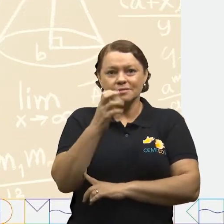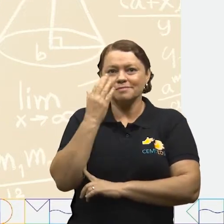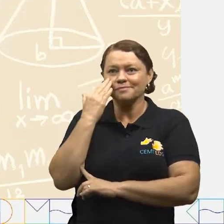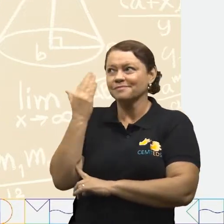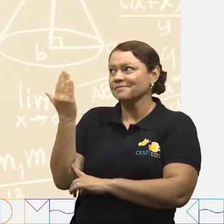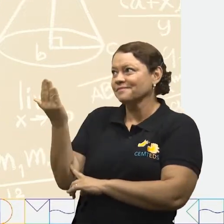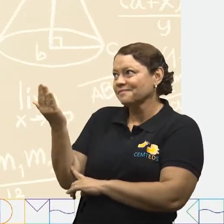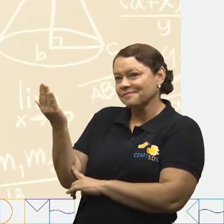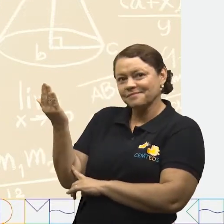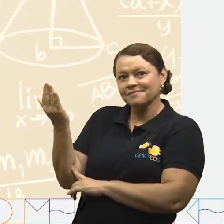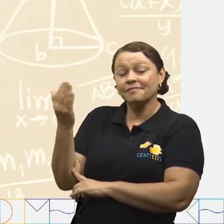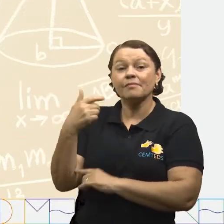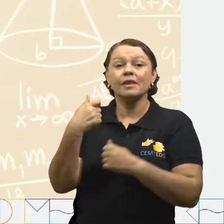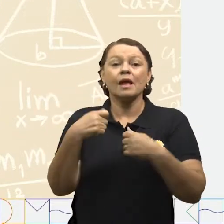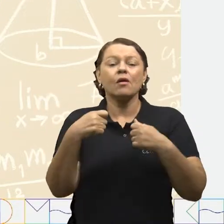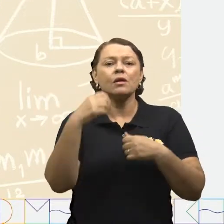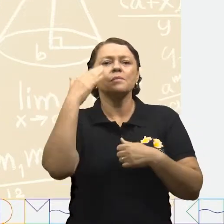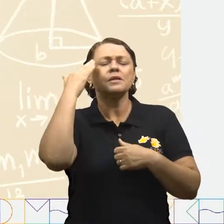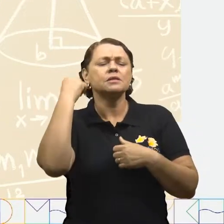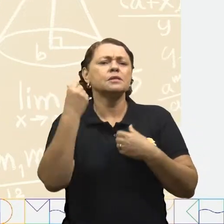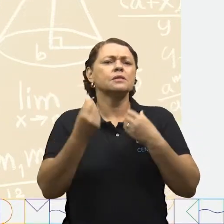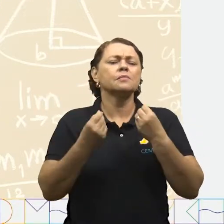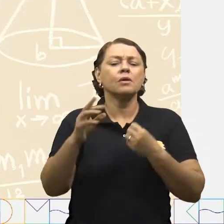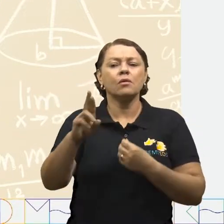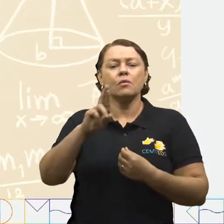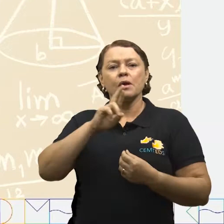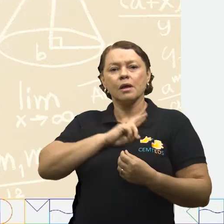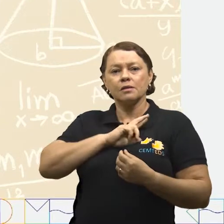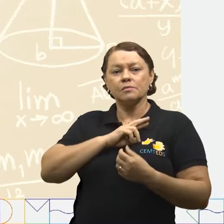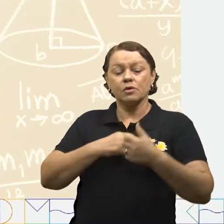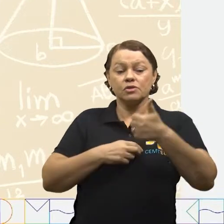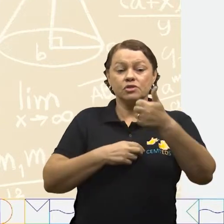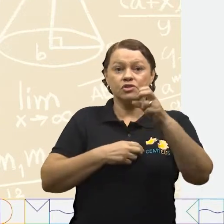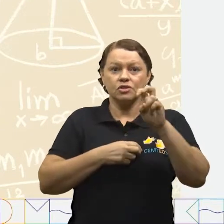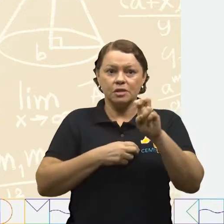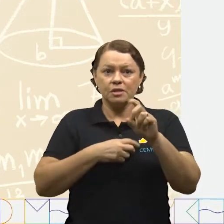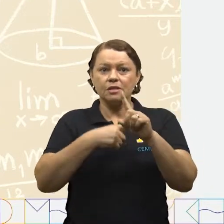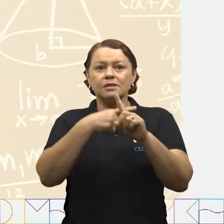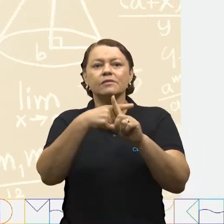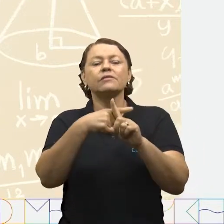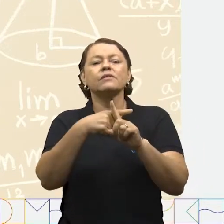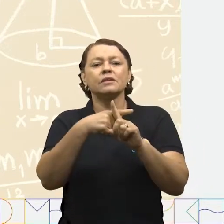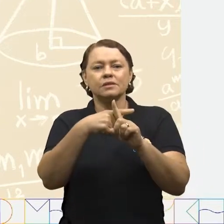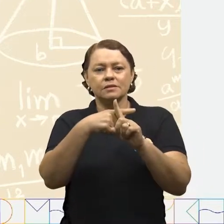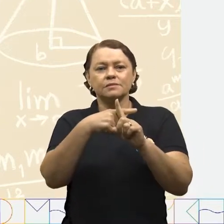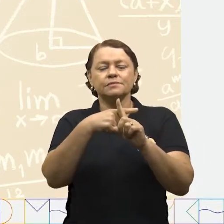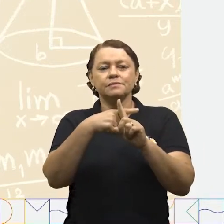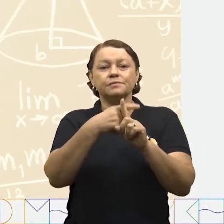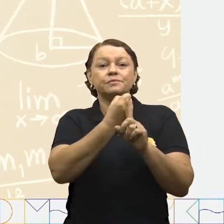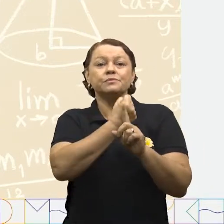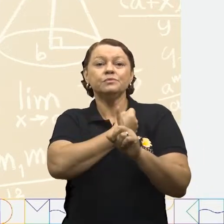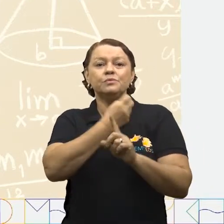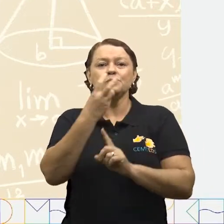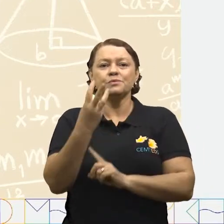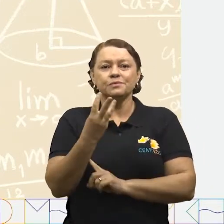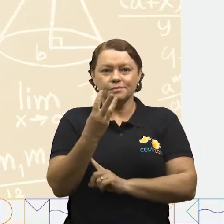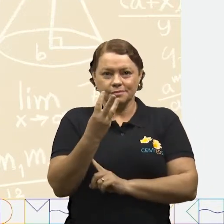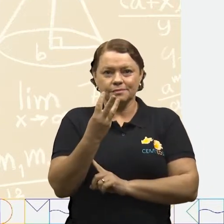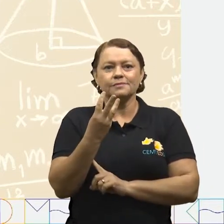agora precisamos saber qual é o resultado de 15 vezes um número